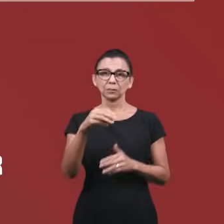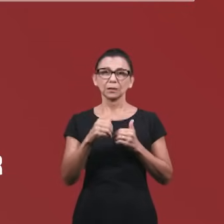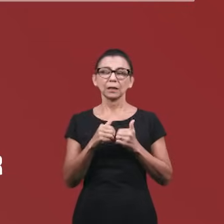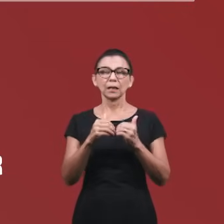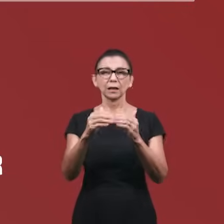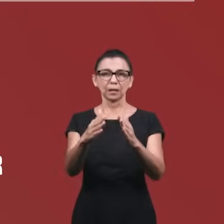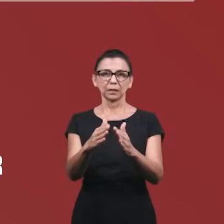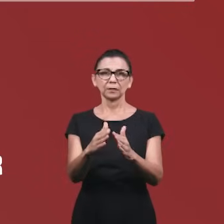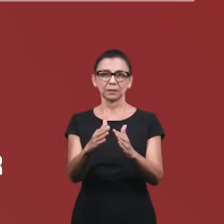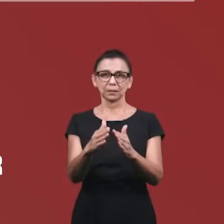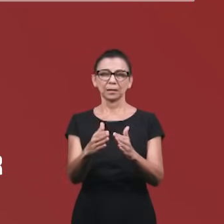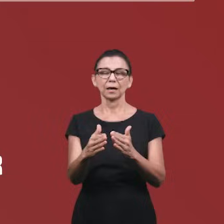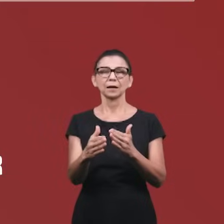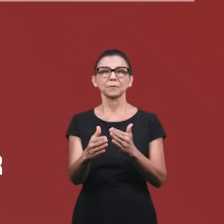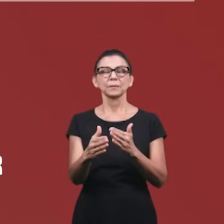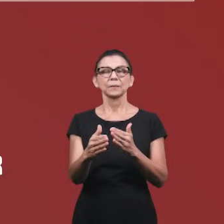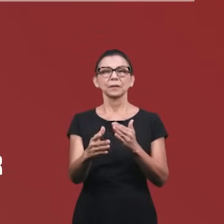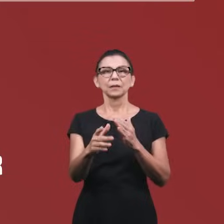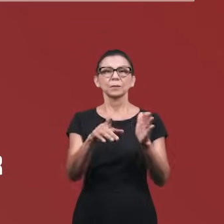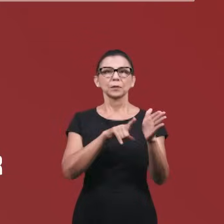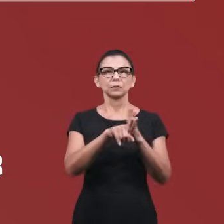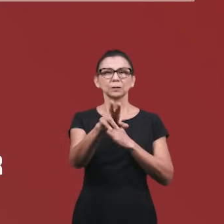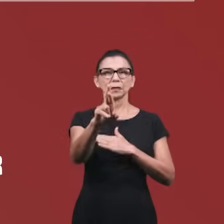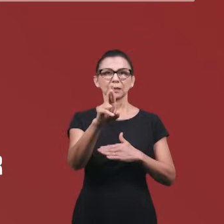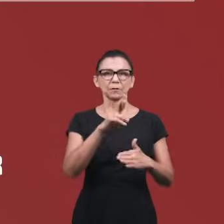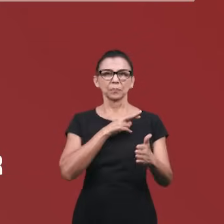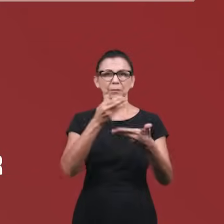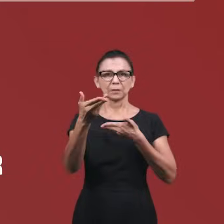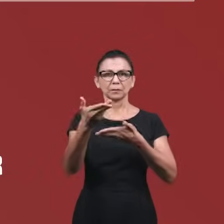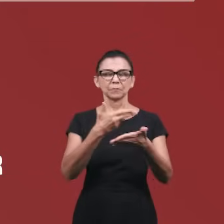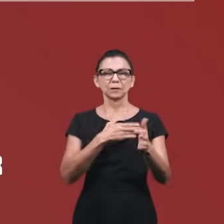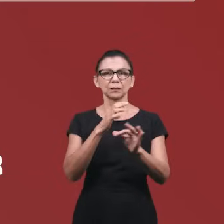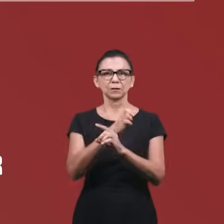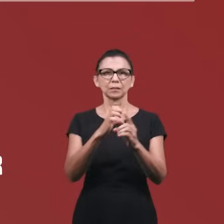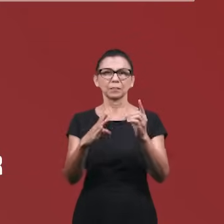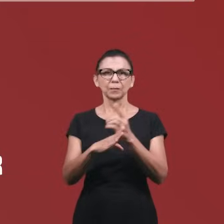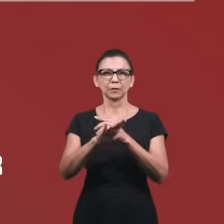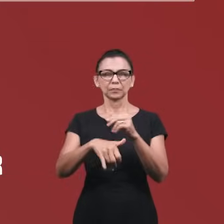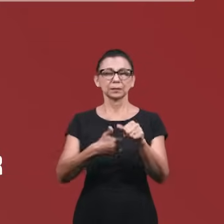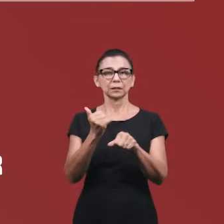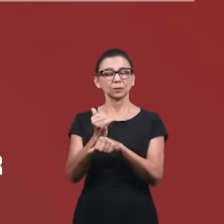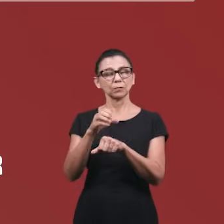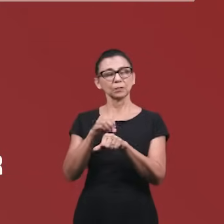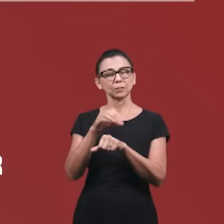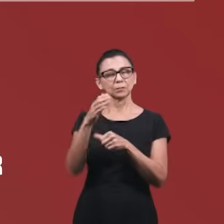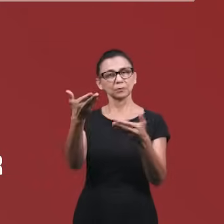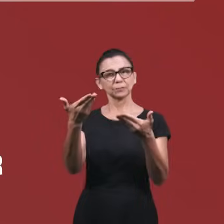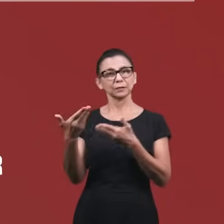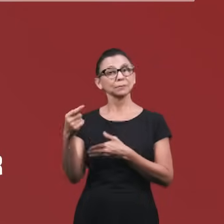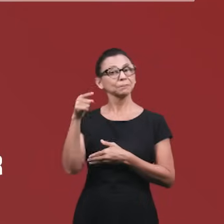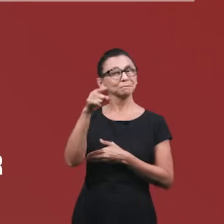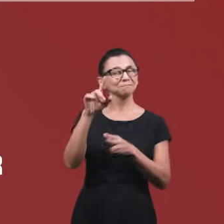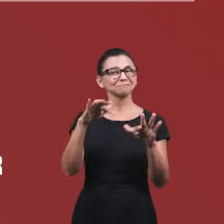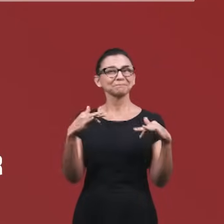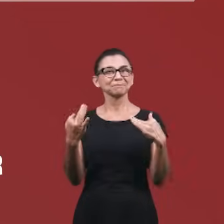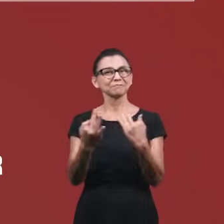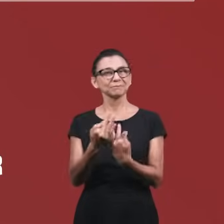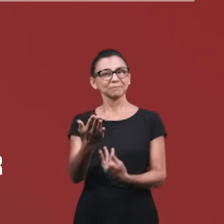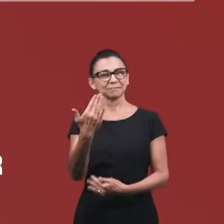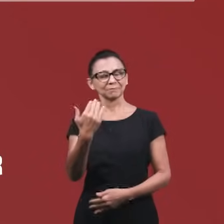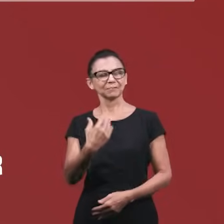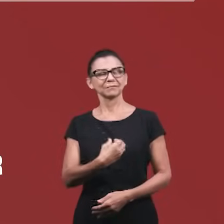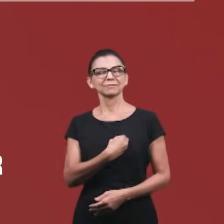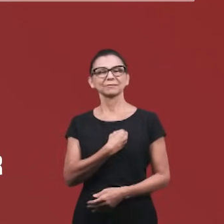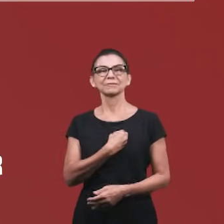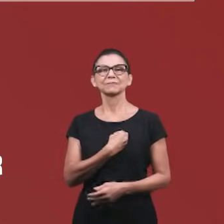daremos início às participações da Escola Bíblica Dominical transmitidas por esse canal convidamos você e sua